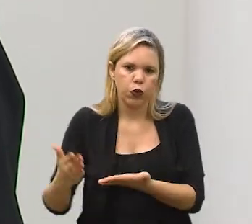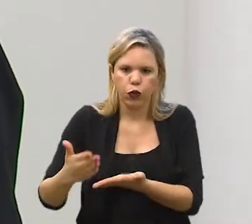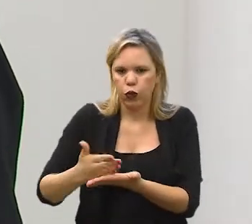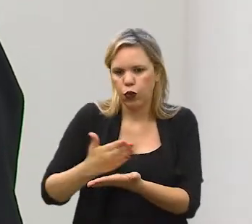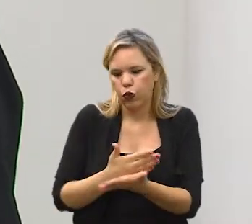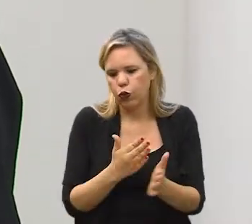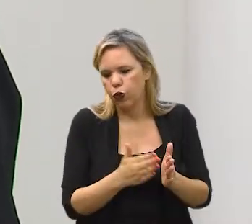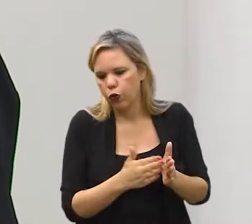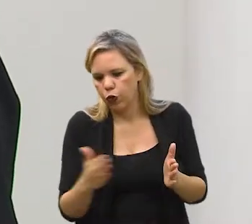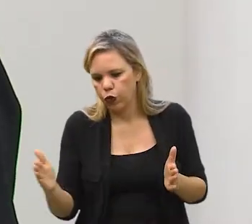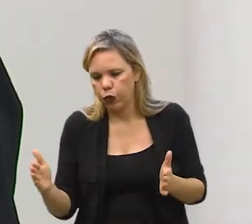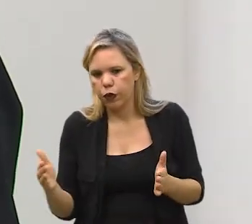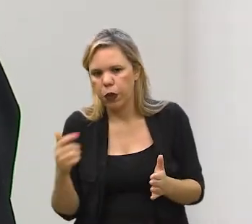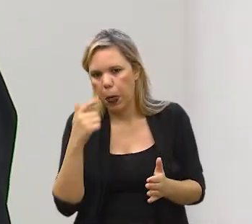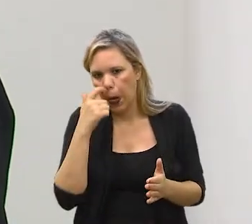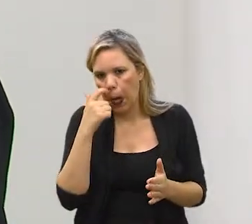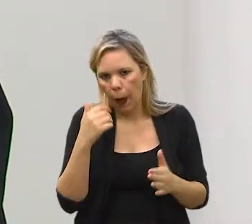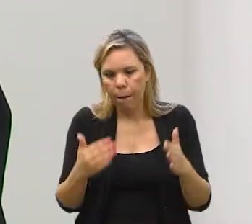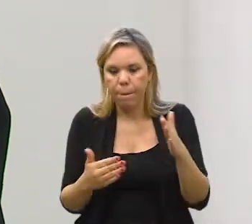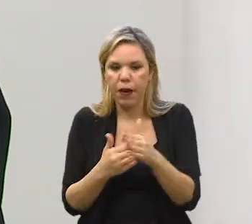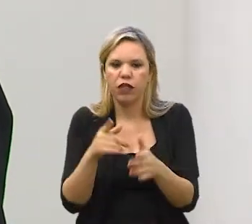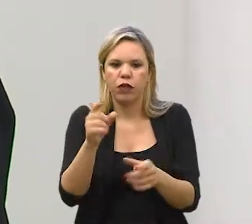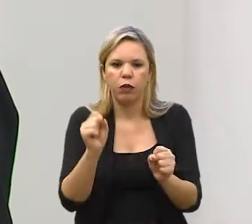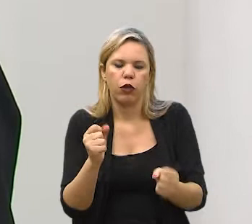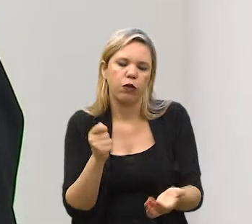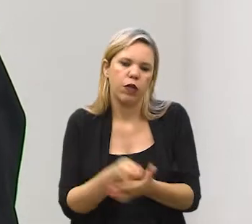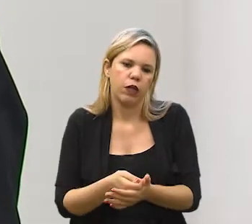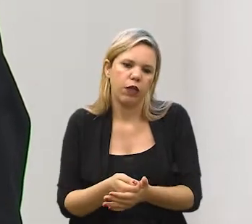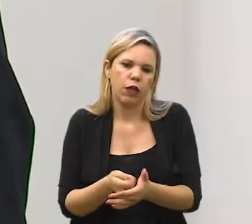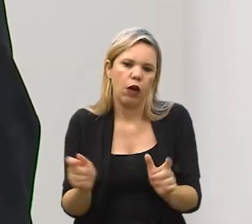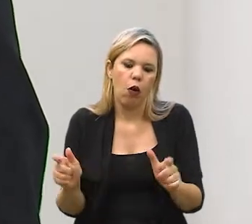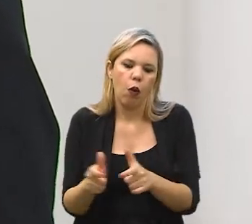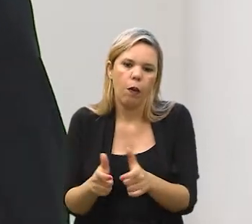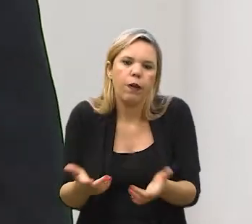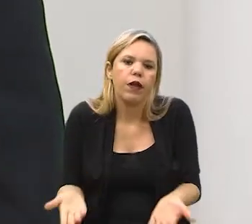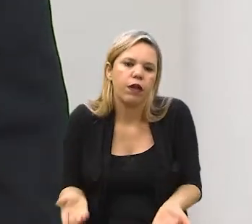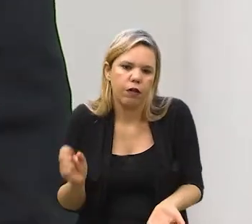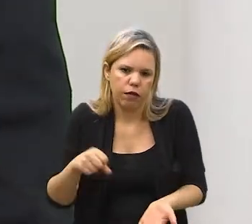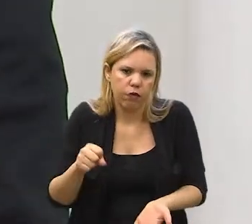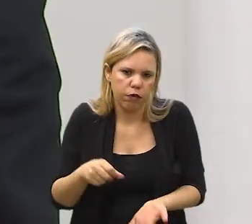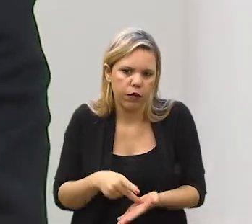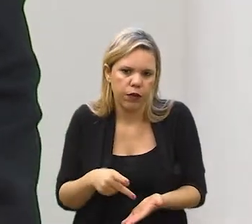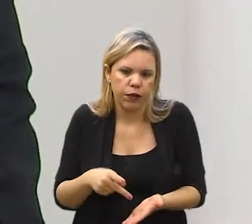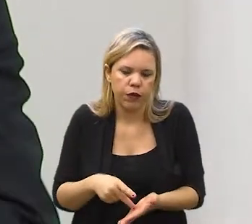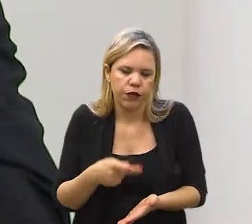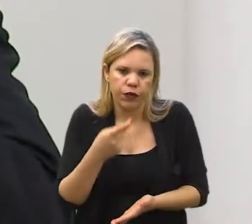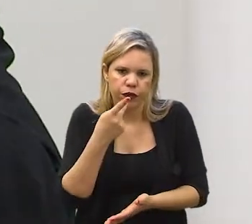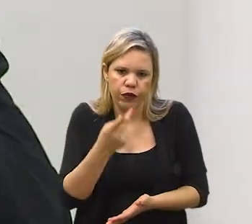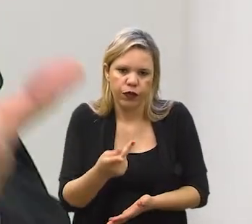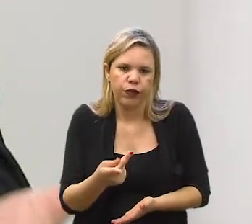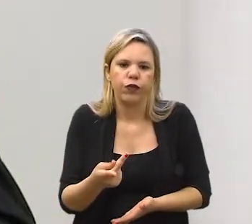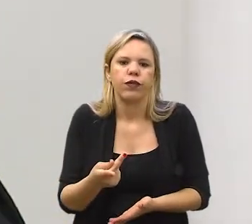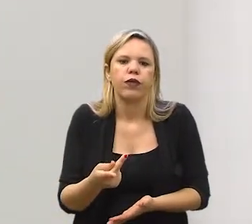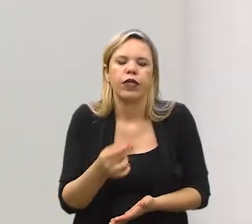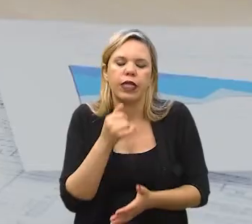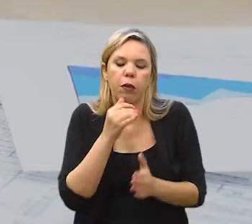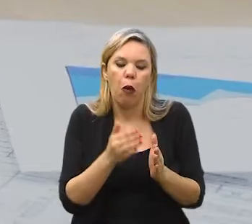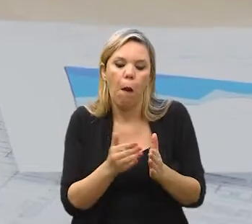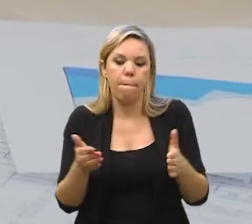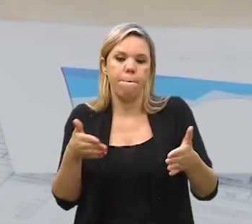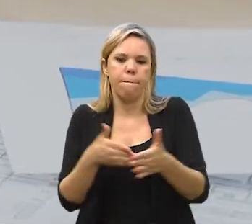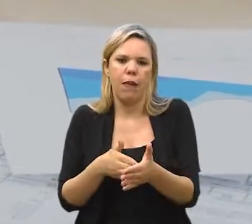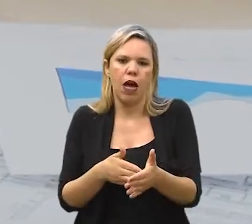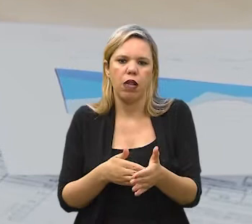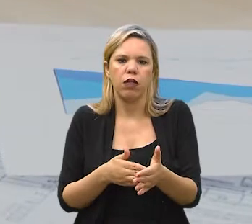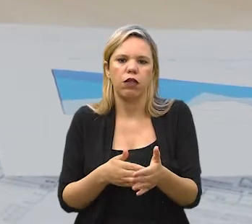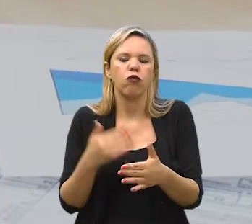o período, o prazo máximo que você pode pagar, o máximo e o mínimo? Sim. Como eu citei o extremo do